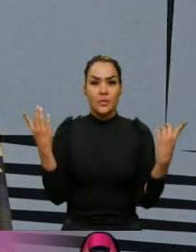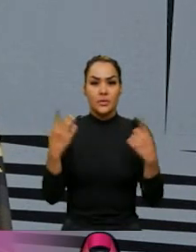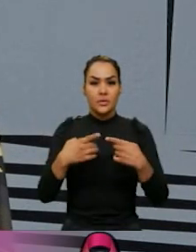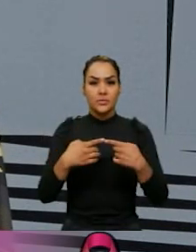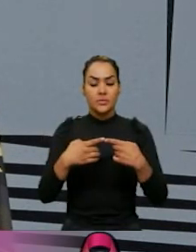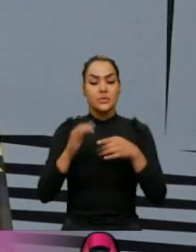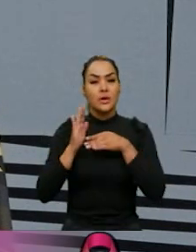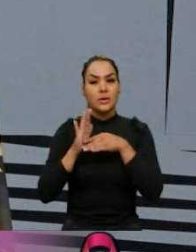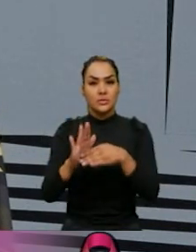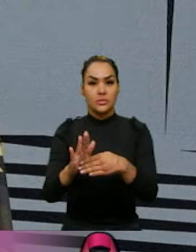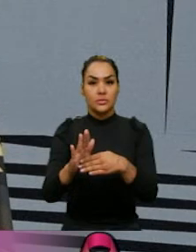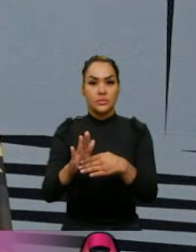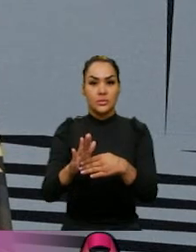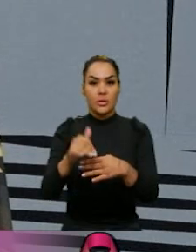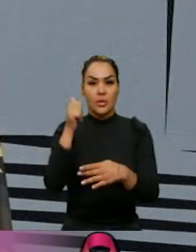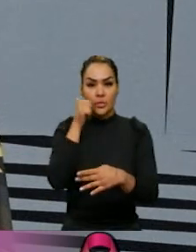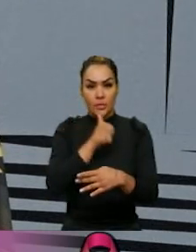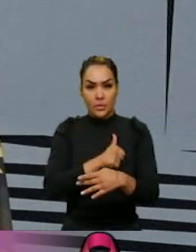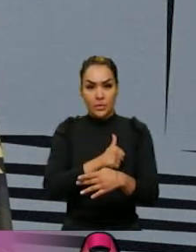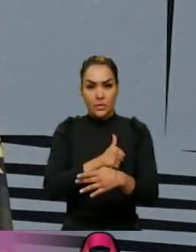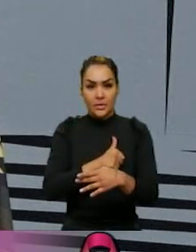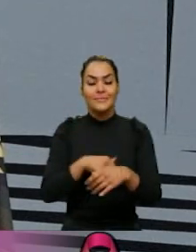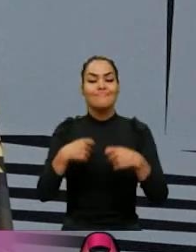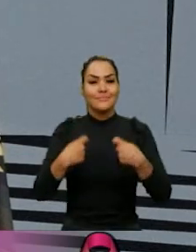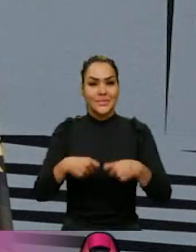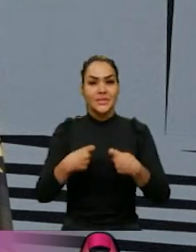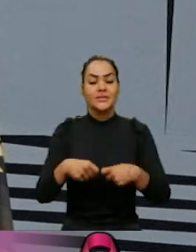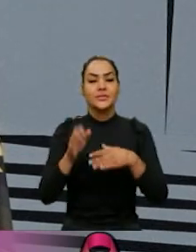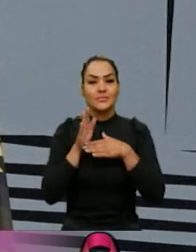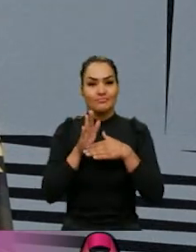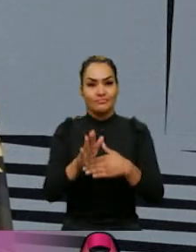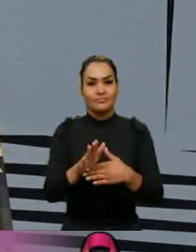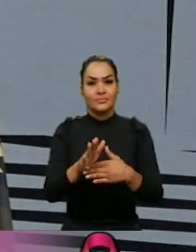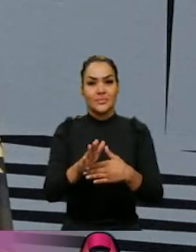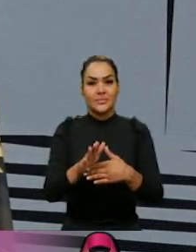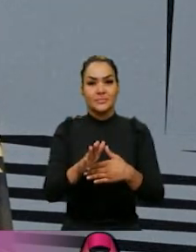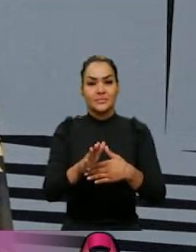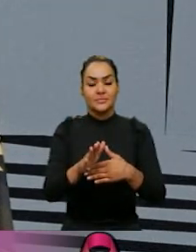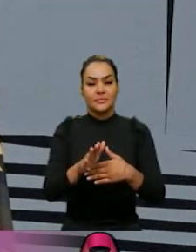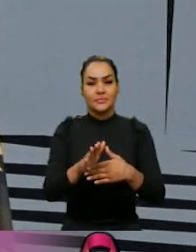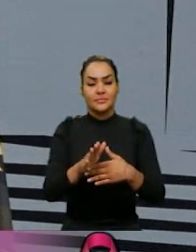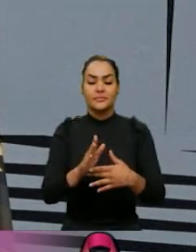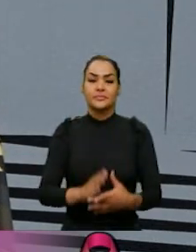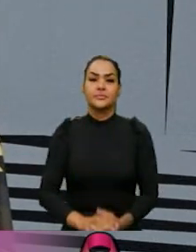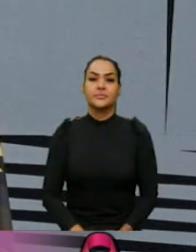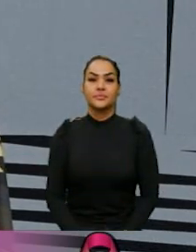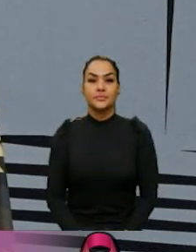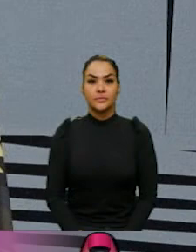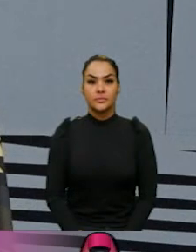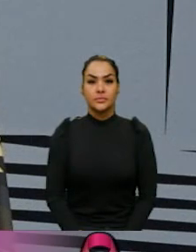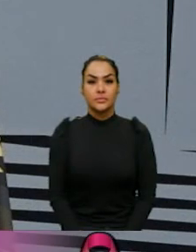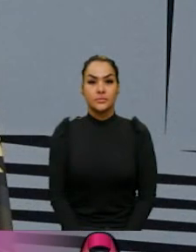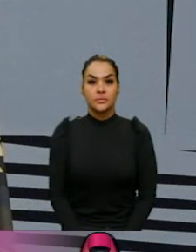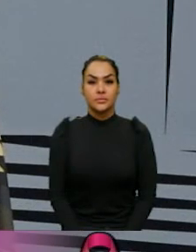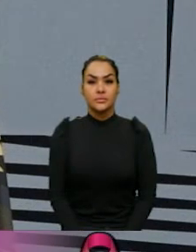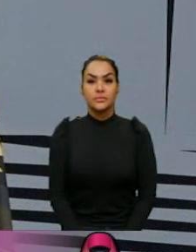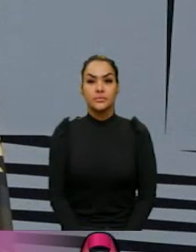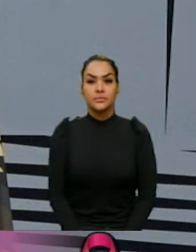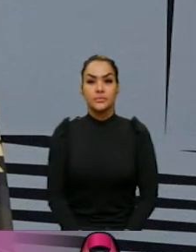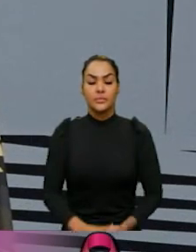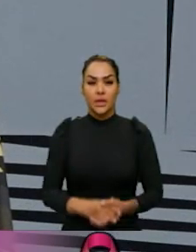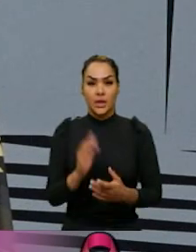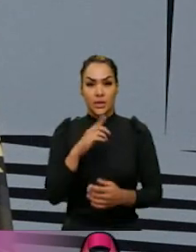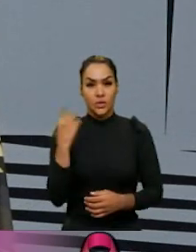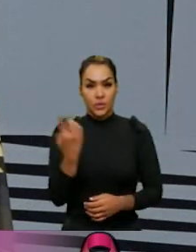de colaborar com uma senhora que muito precisava e ainda precisa de ajuda. Considerando que cabe ao